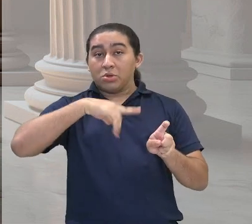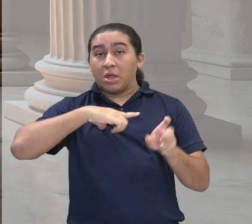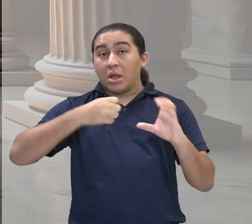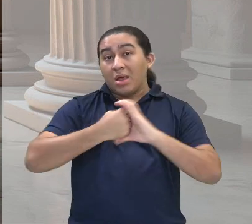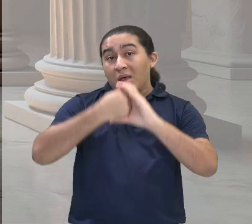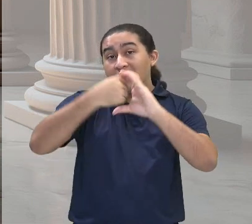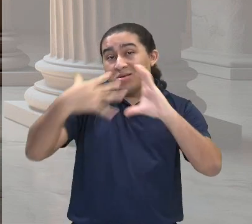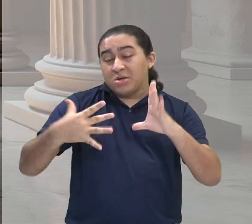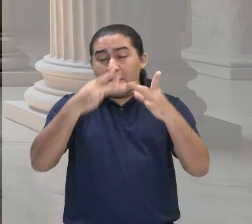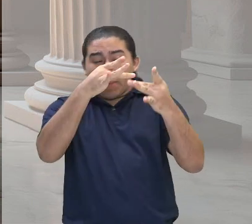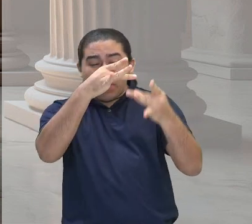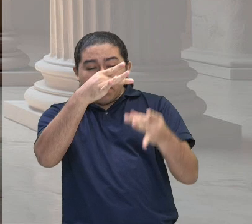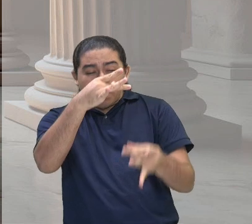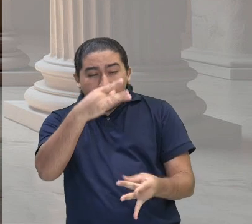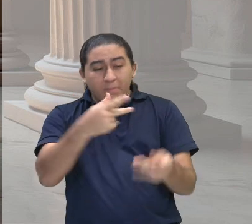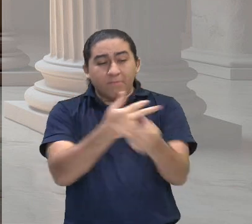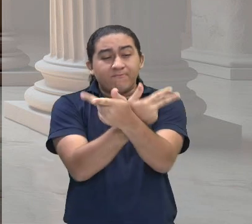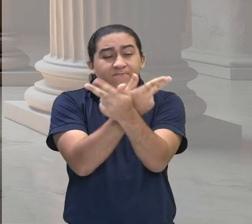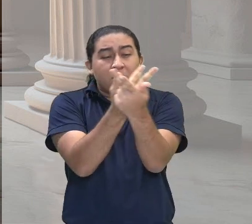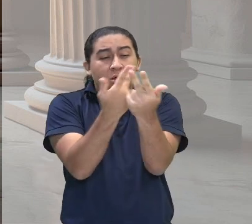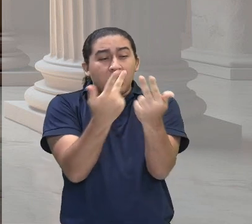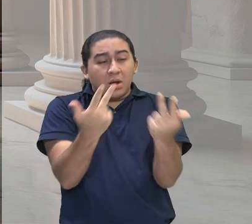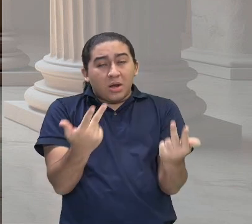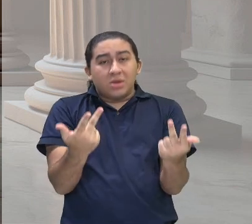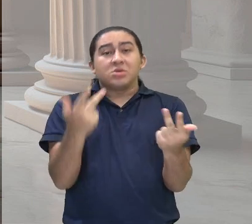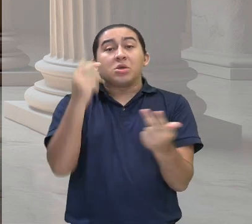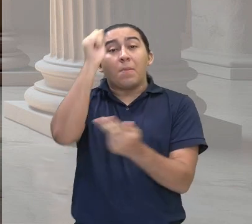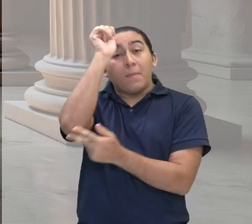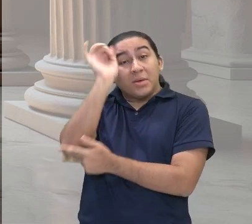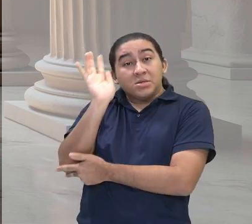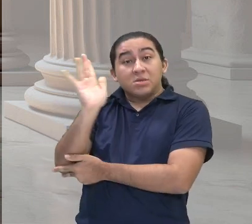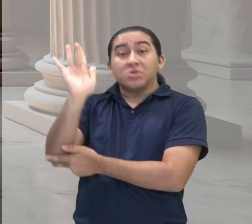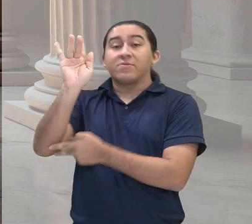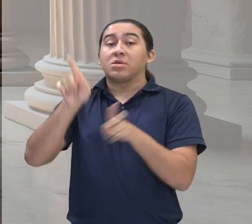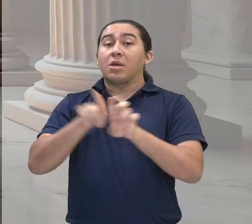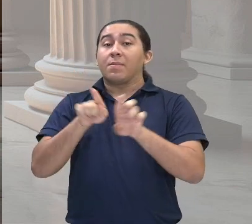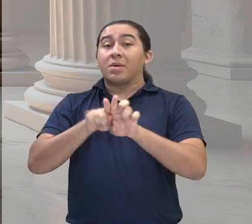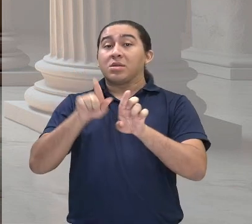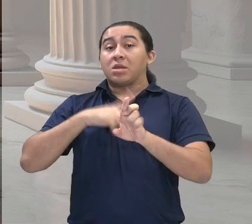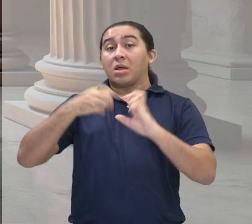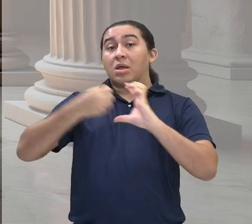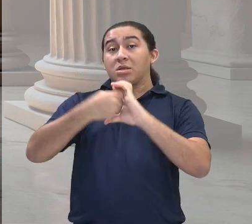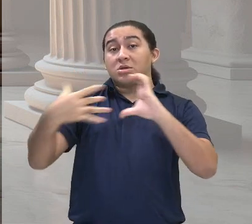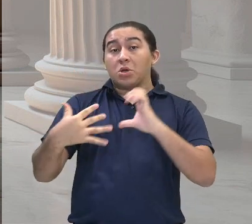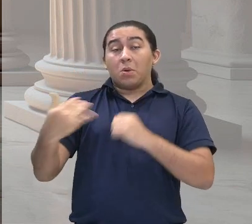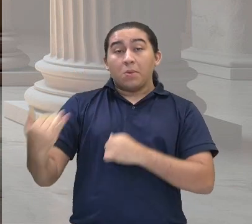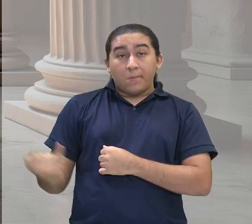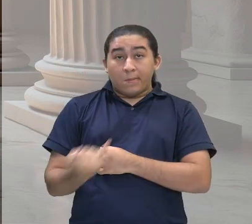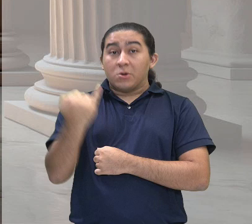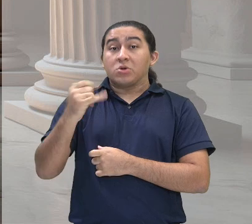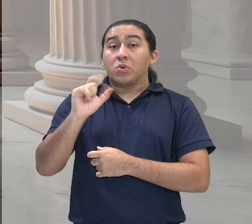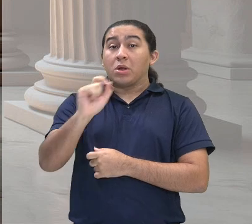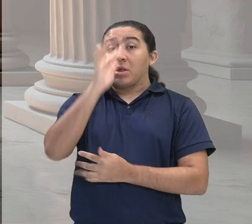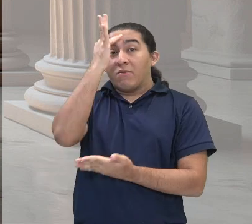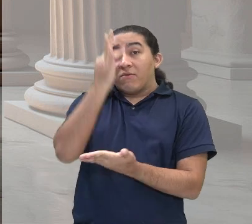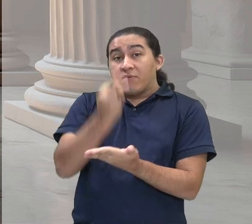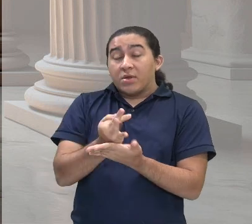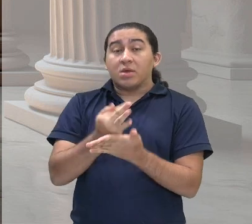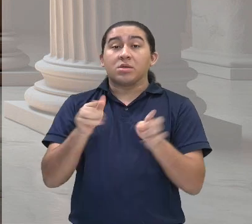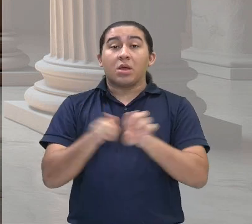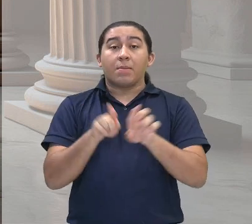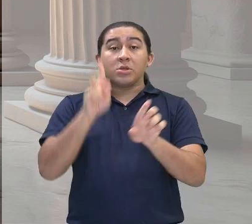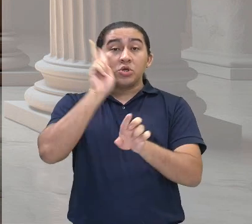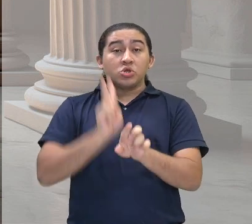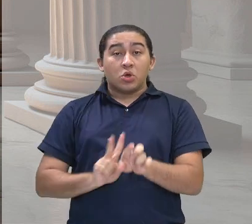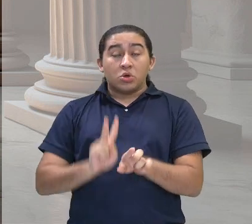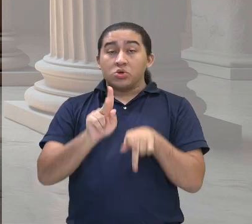carregadas de fantasia, olha só que interessante, eles contêm elementos importantes da fé e da história